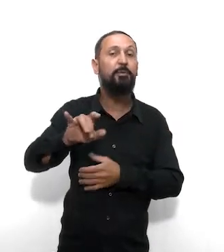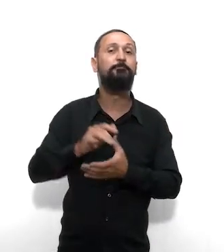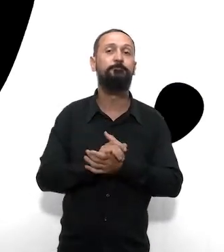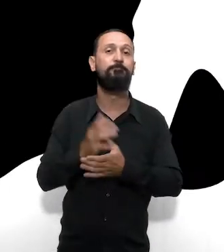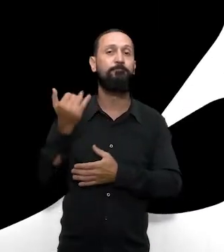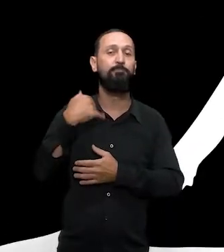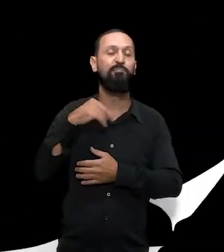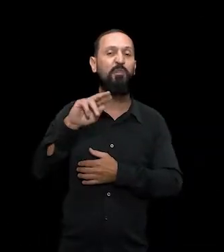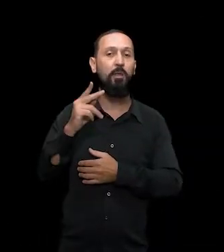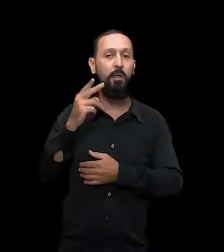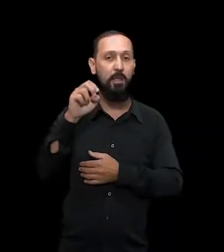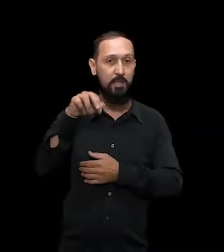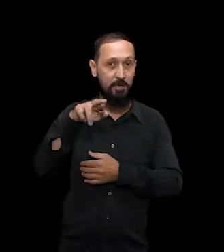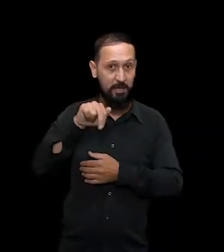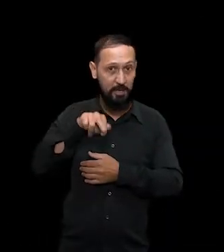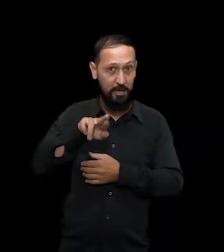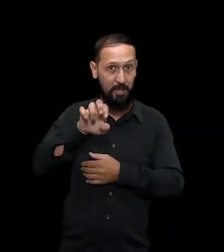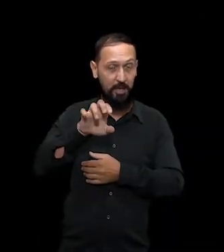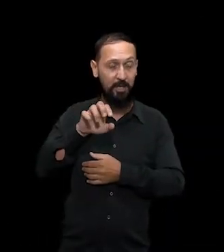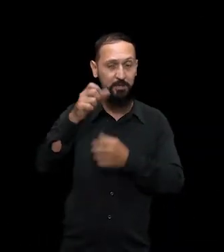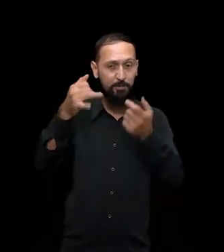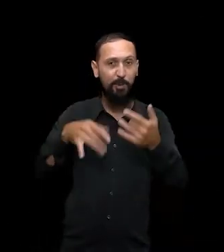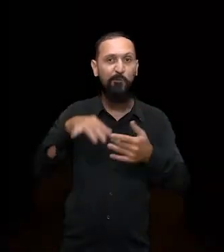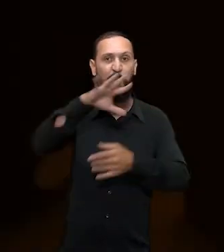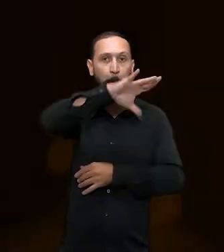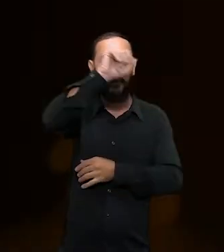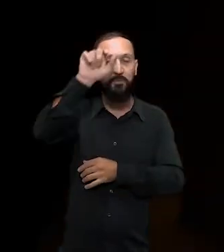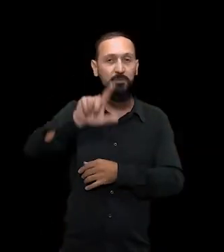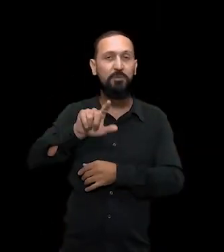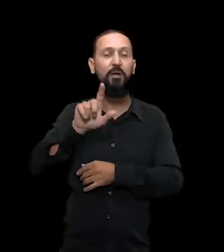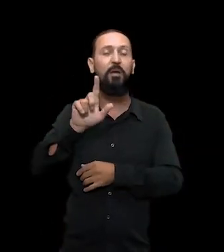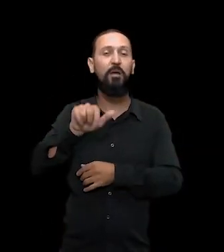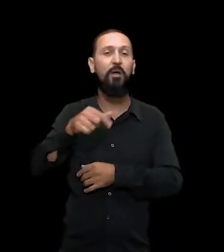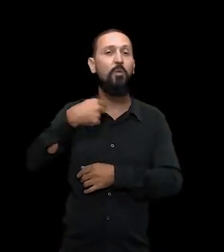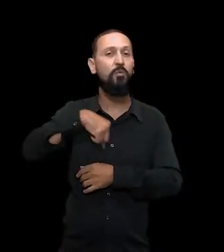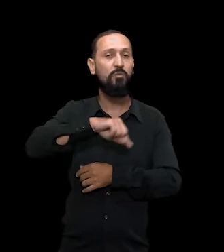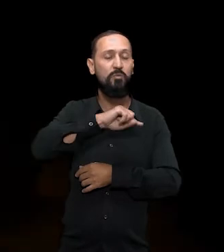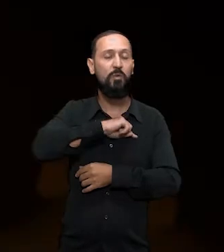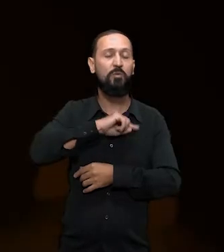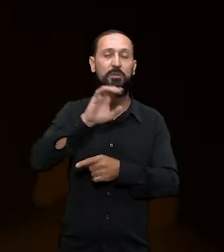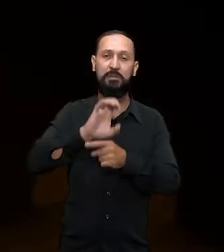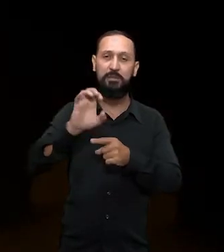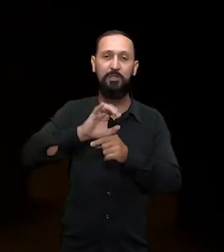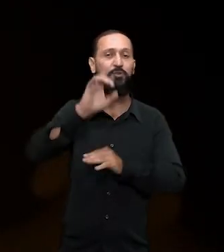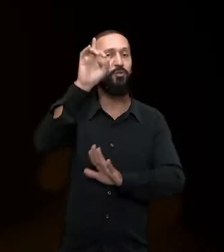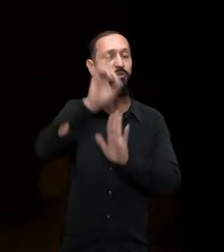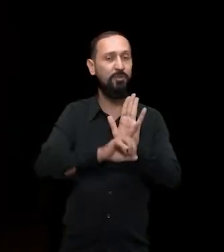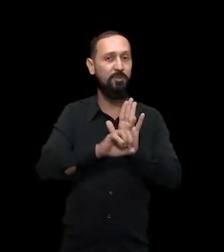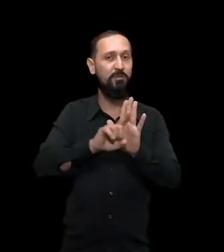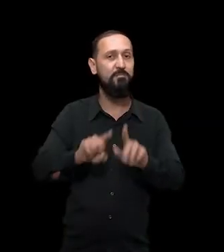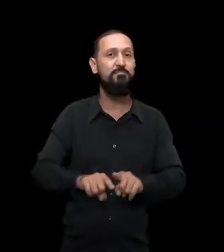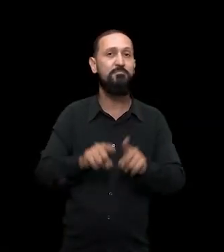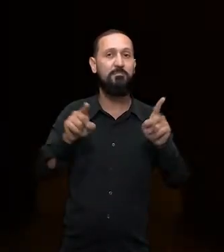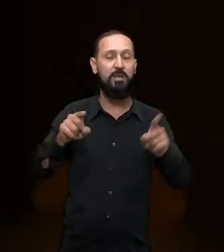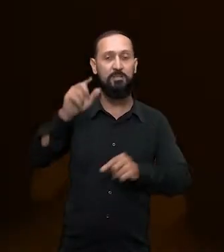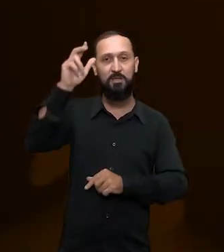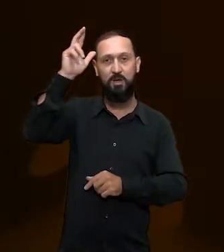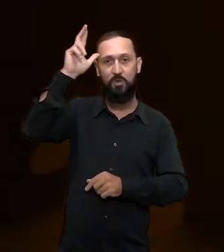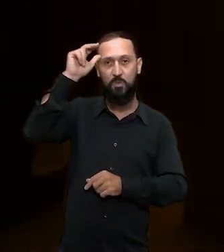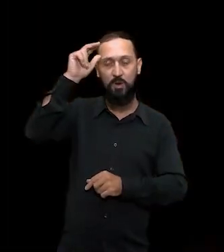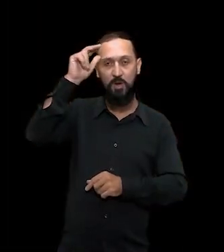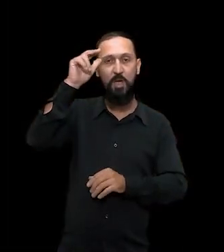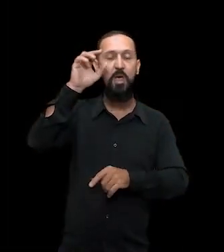Como já dizia Henrique Spengler, Mato Grosso do Sul é o nosso estado de direito, mas